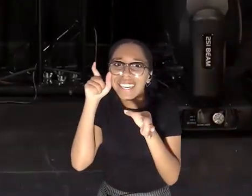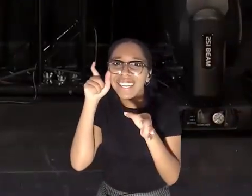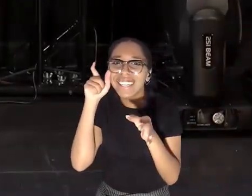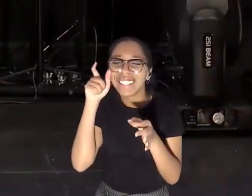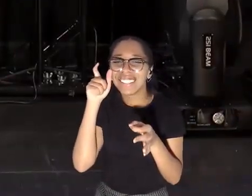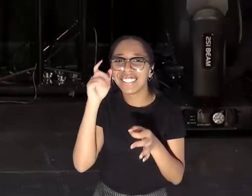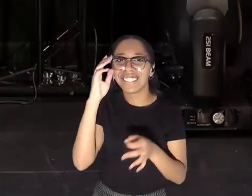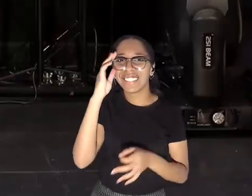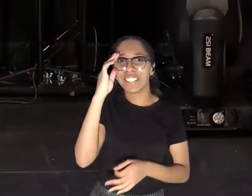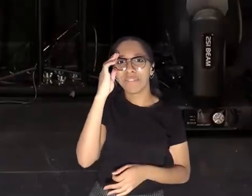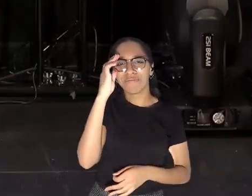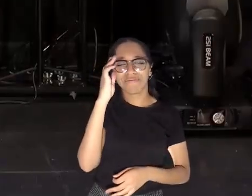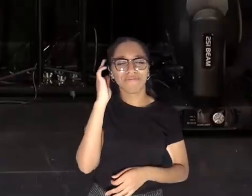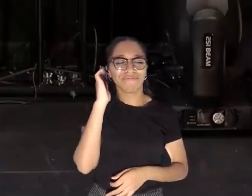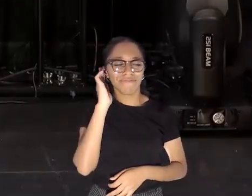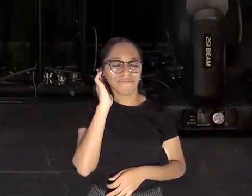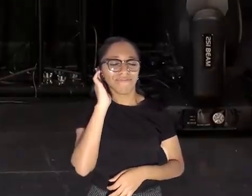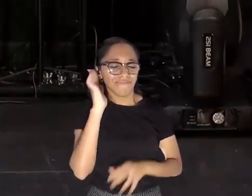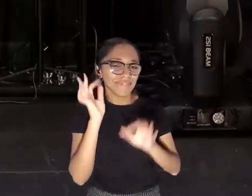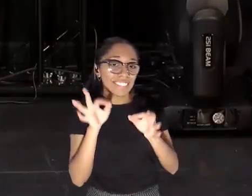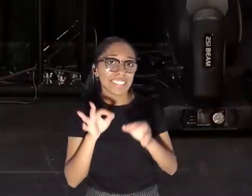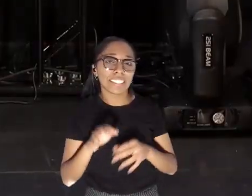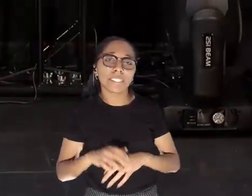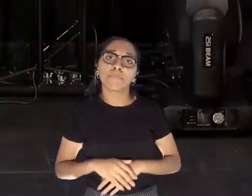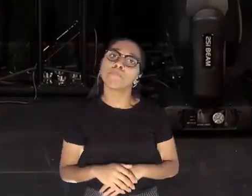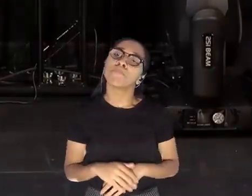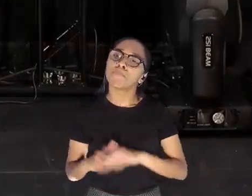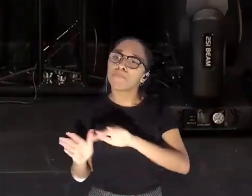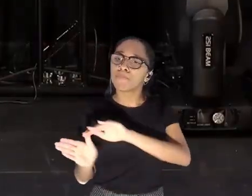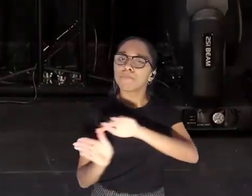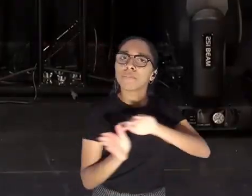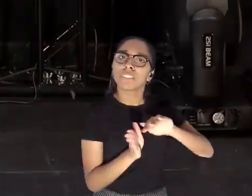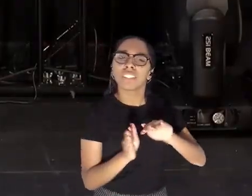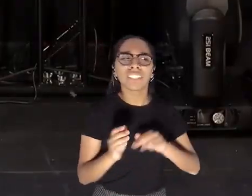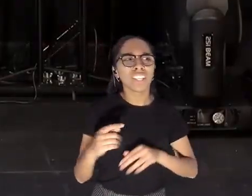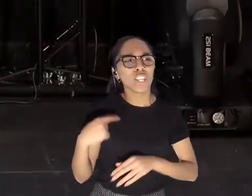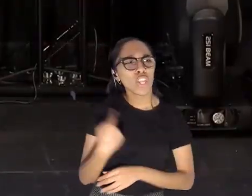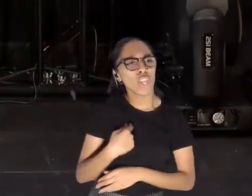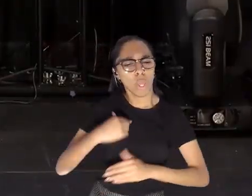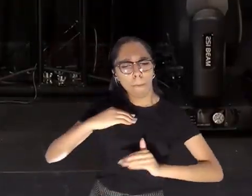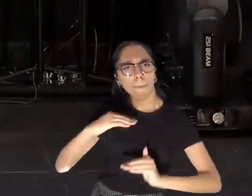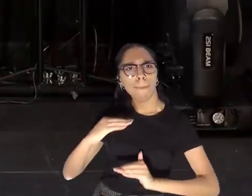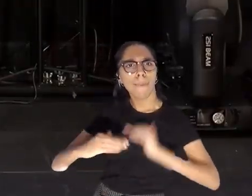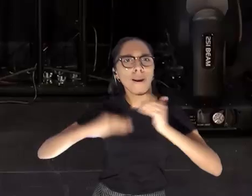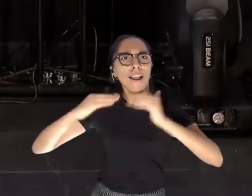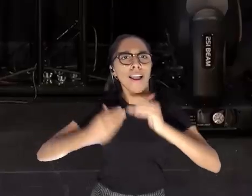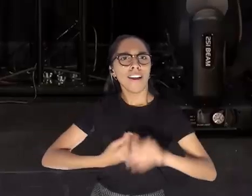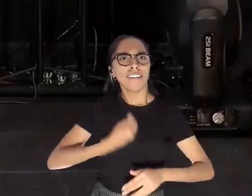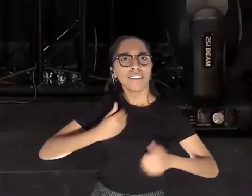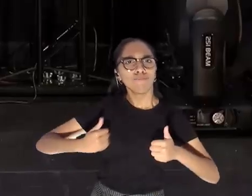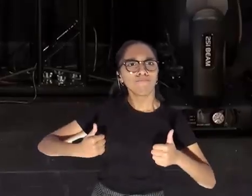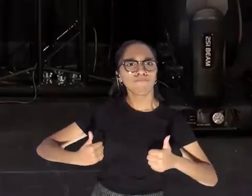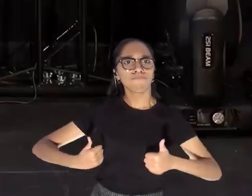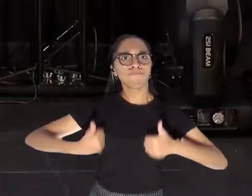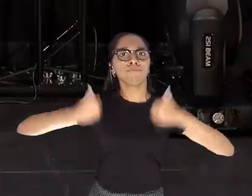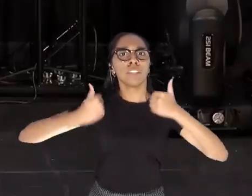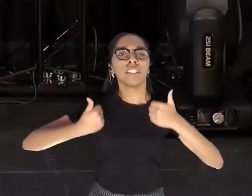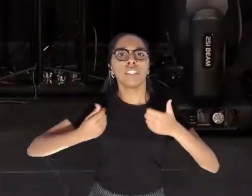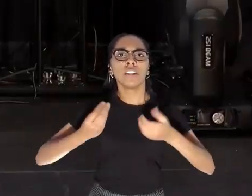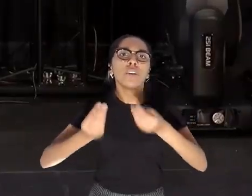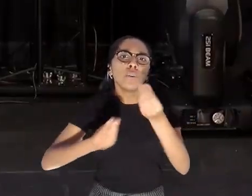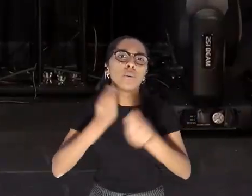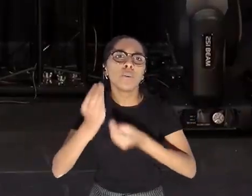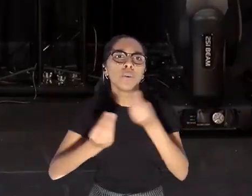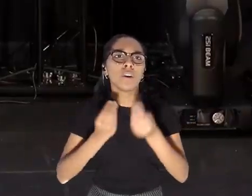Mas como que a gente consegue... Como que a gente consegue ser mais relevante? Como que a gente consegue ter